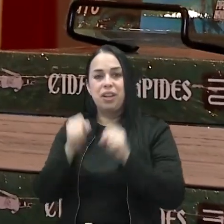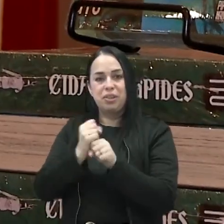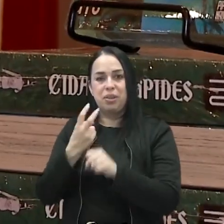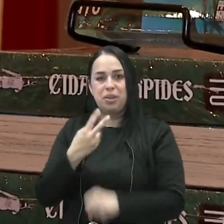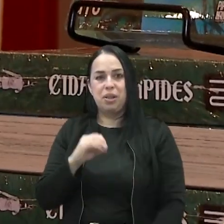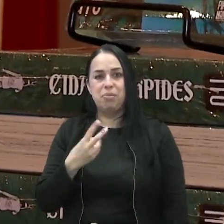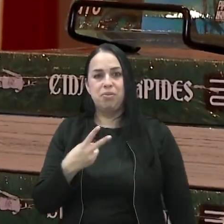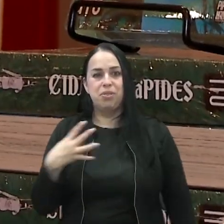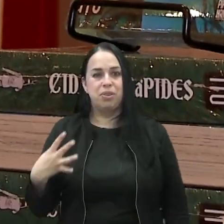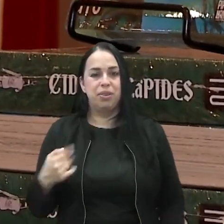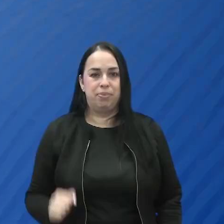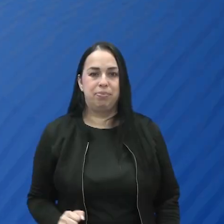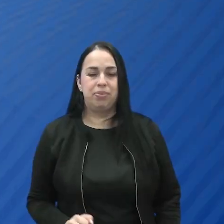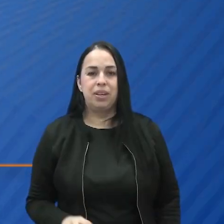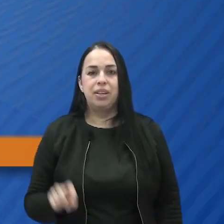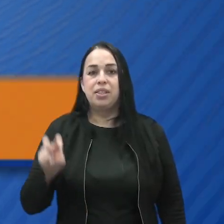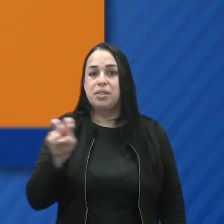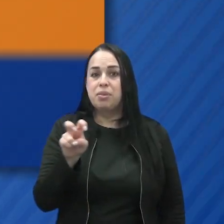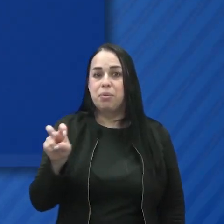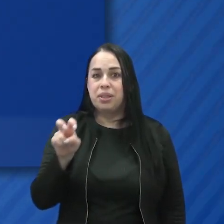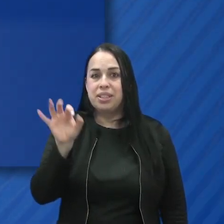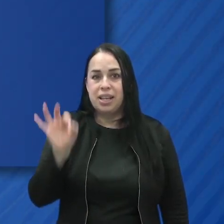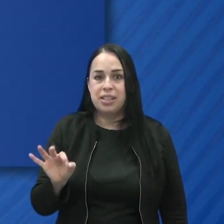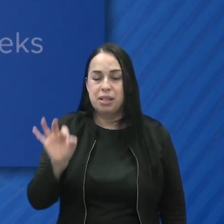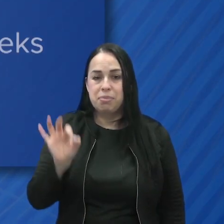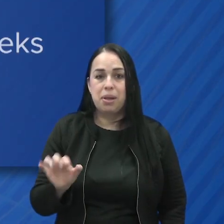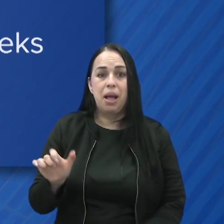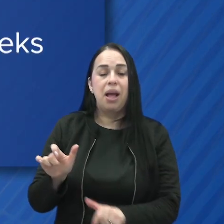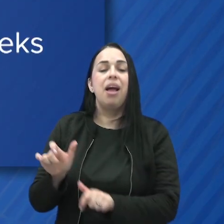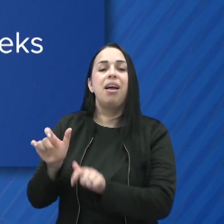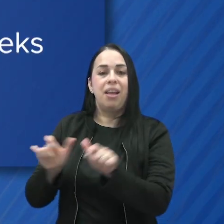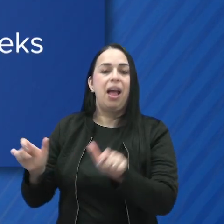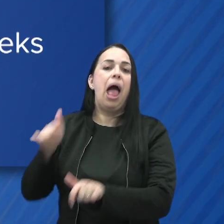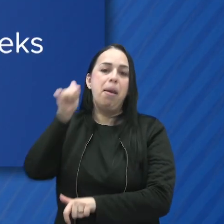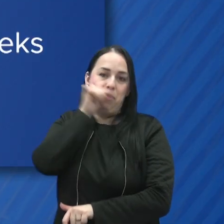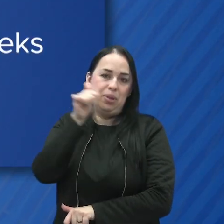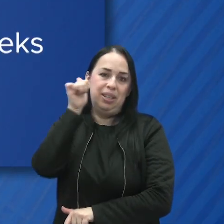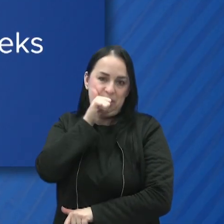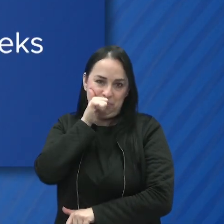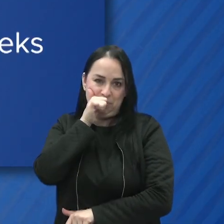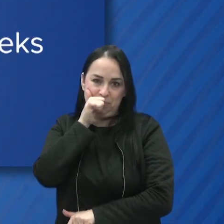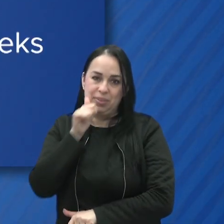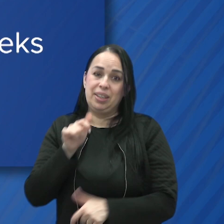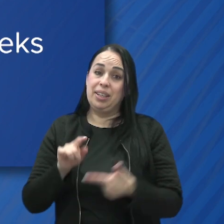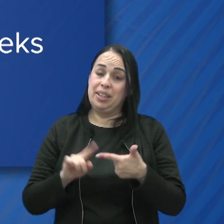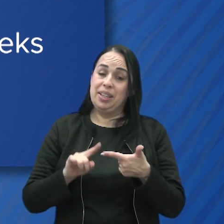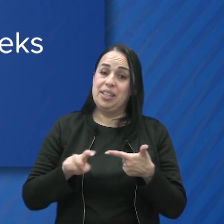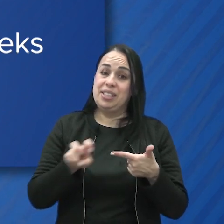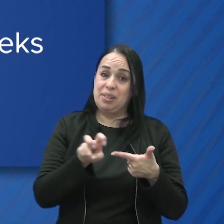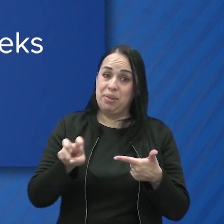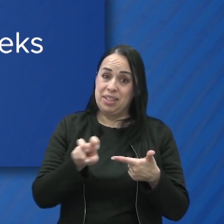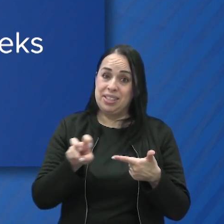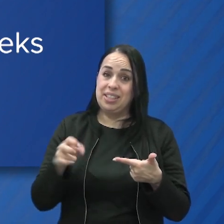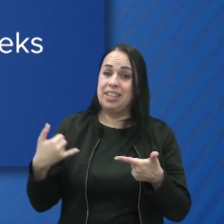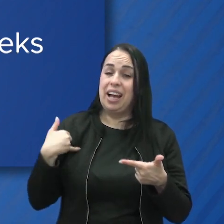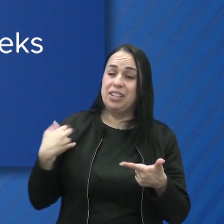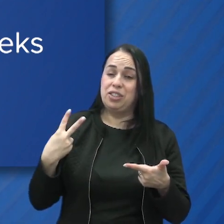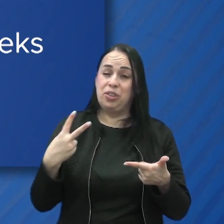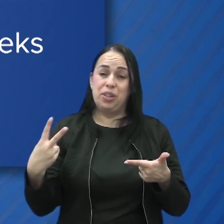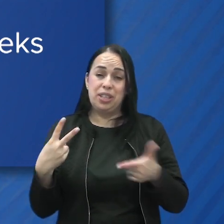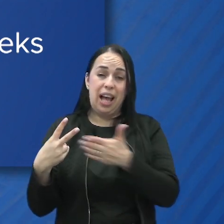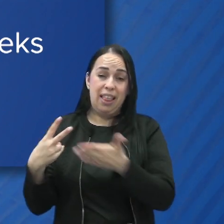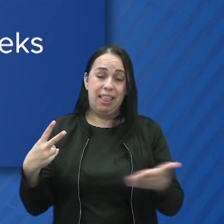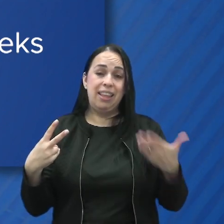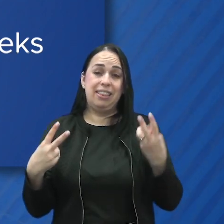realizada em 2024. 57% dos geeks são mulheres. 55%